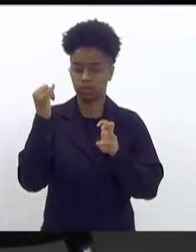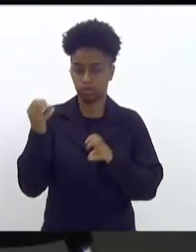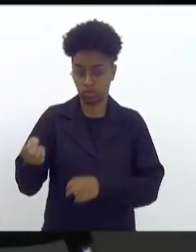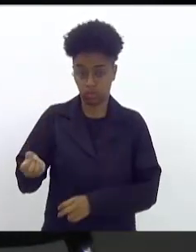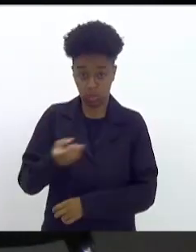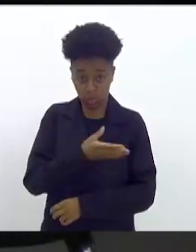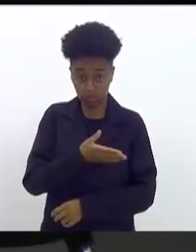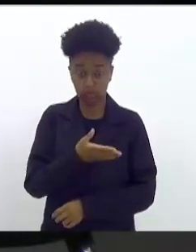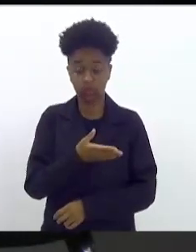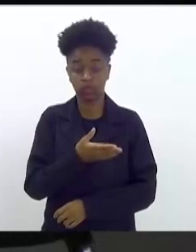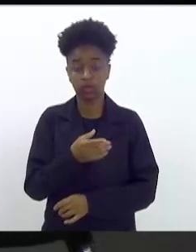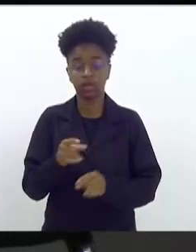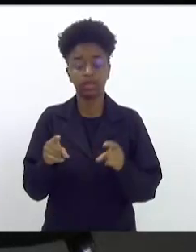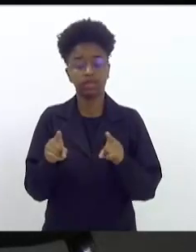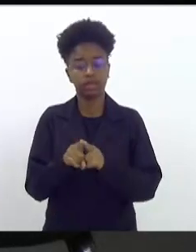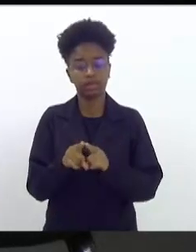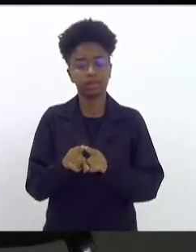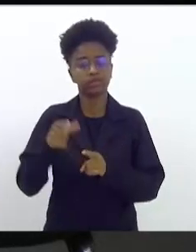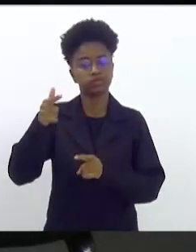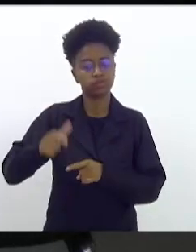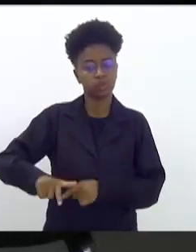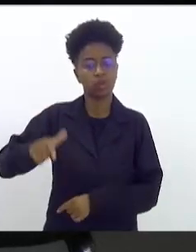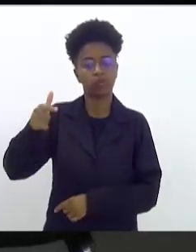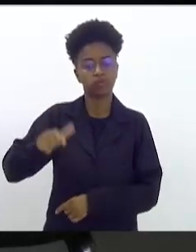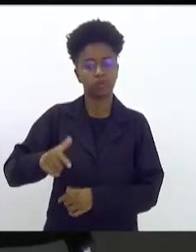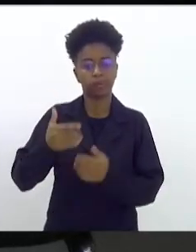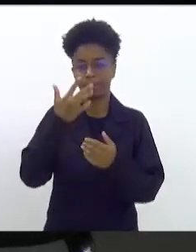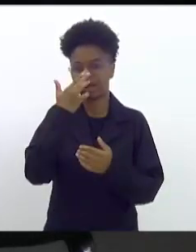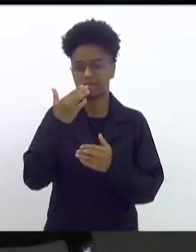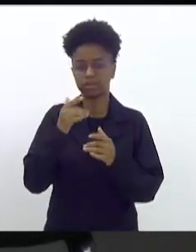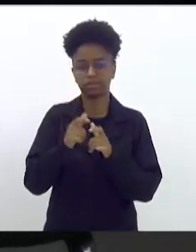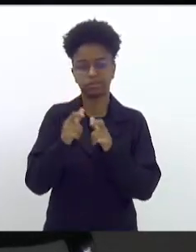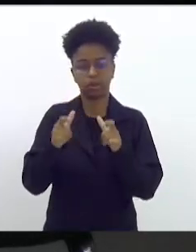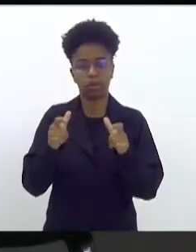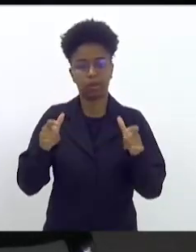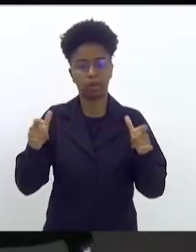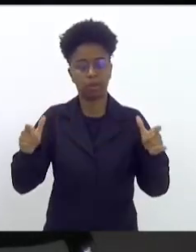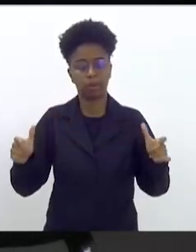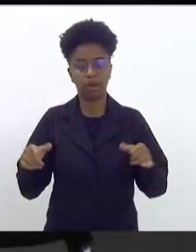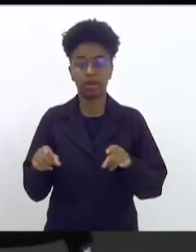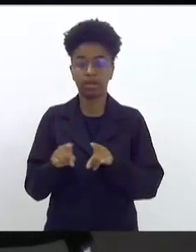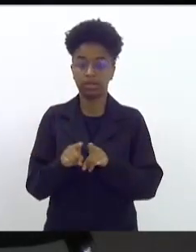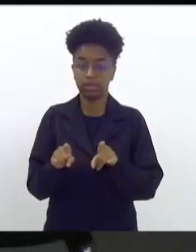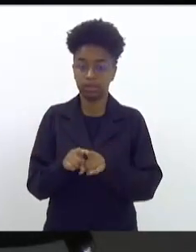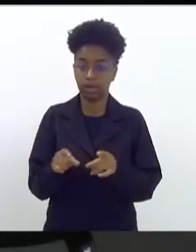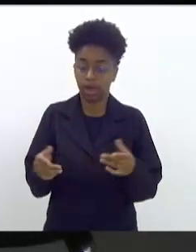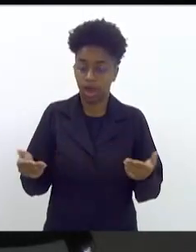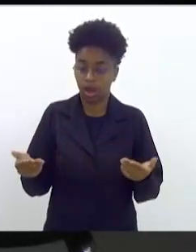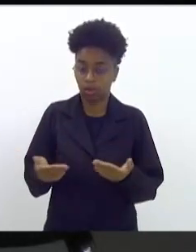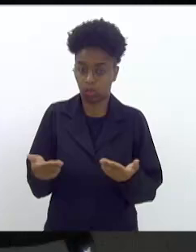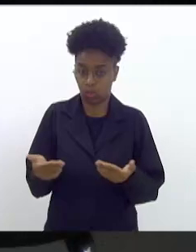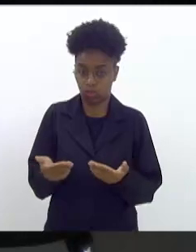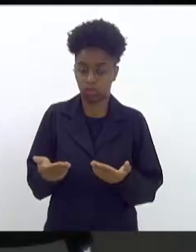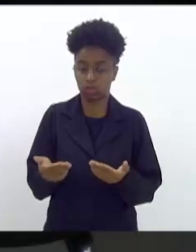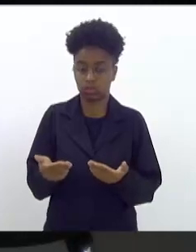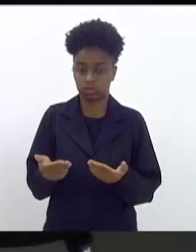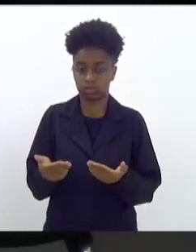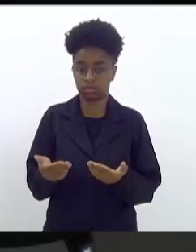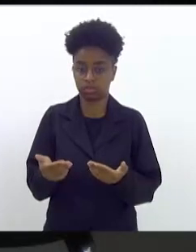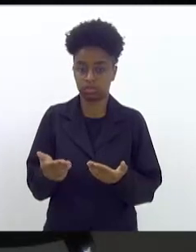novo, e que cada vez vai se ampliar mais, e até mesmo agora com o